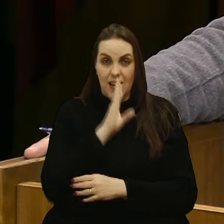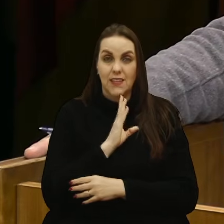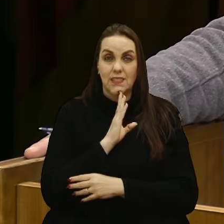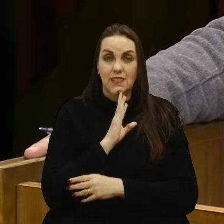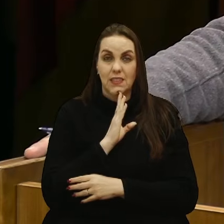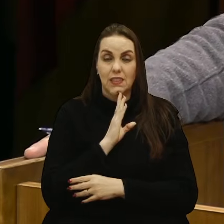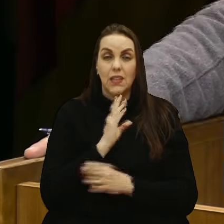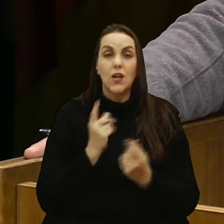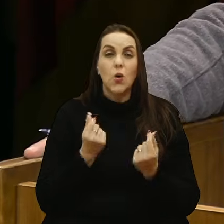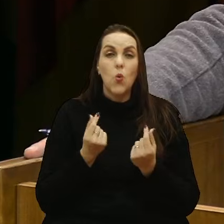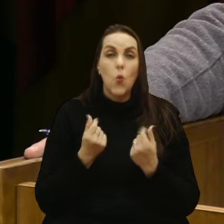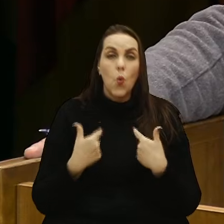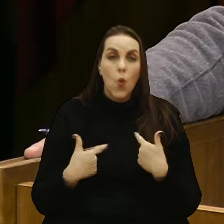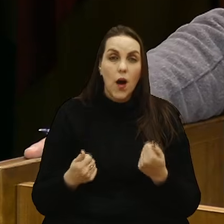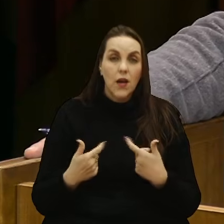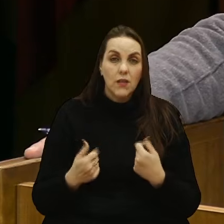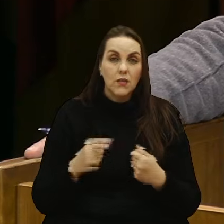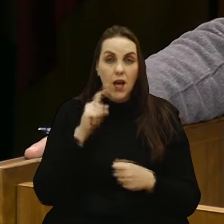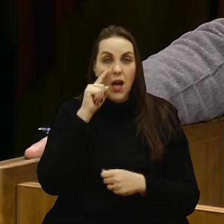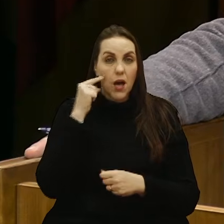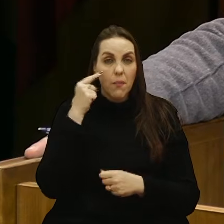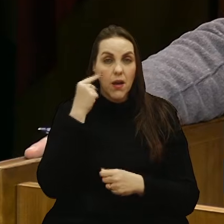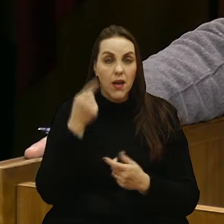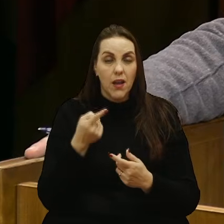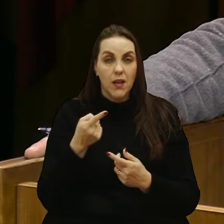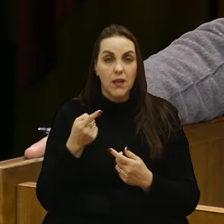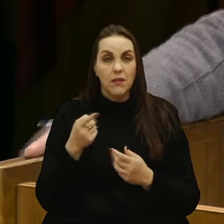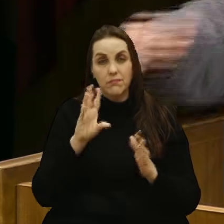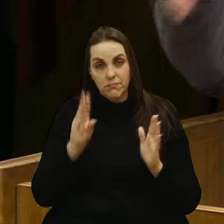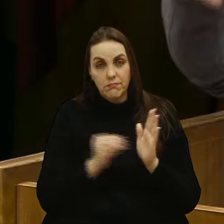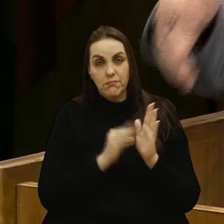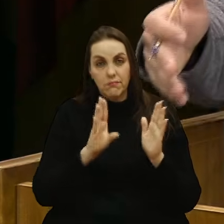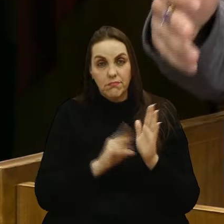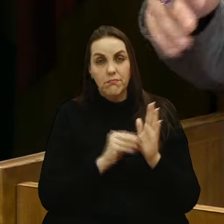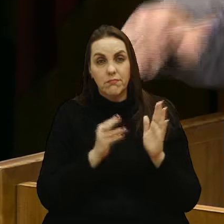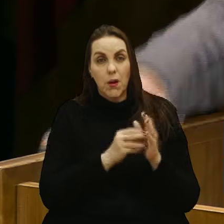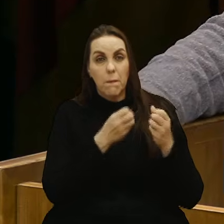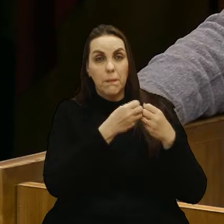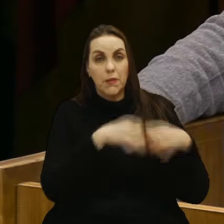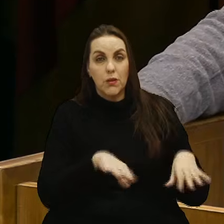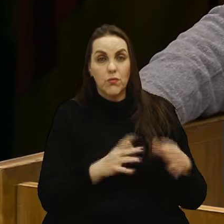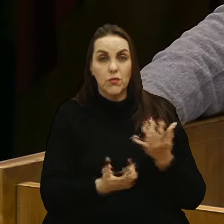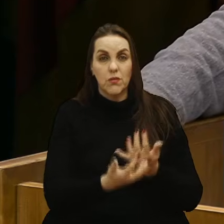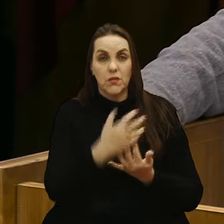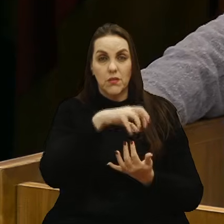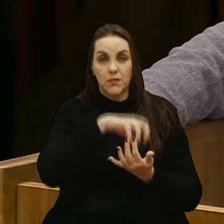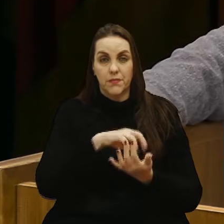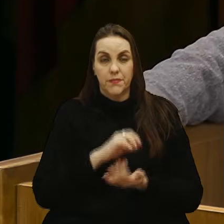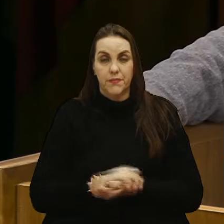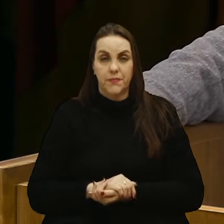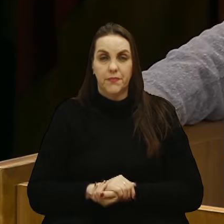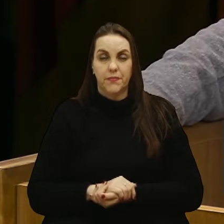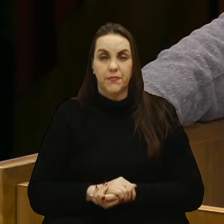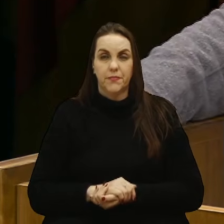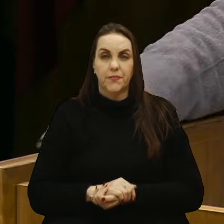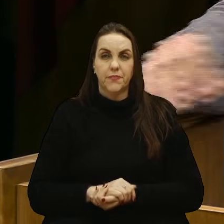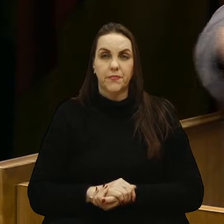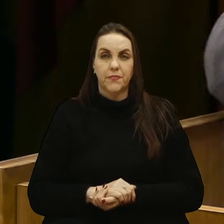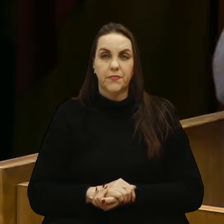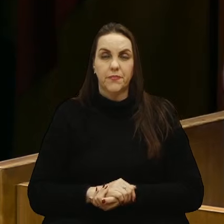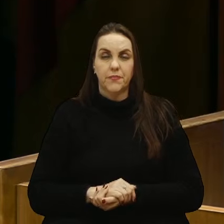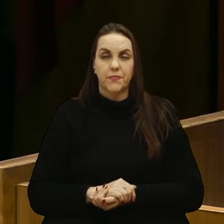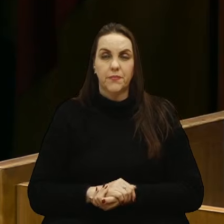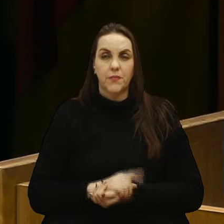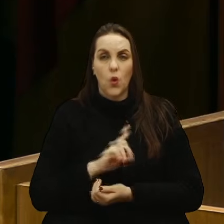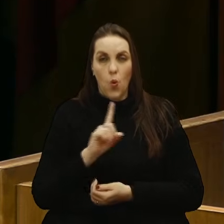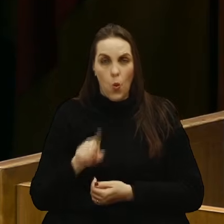lixeira amarela? Isso vai para o custo da companhia. É custo operacional. Outro ponto,